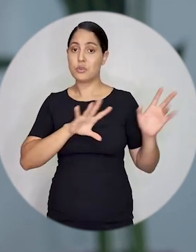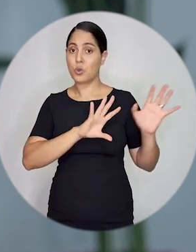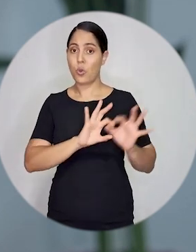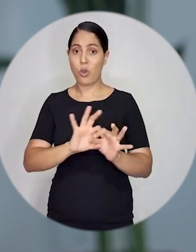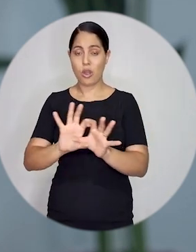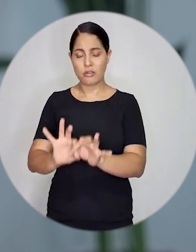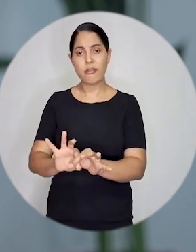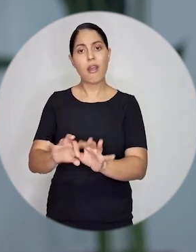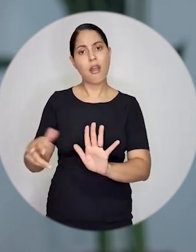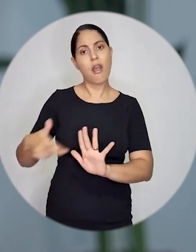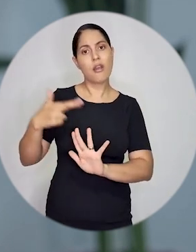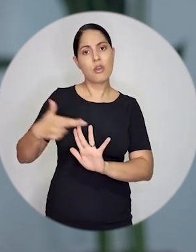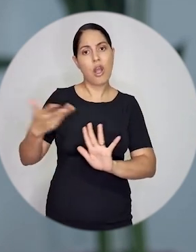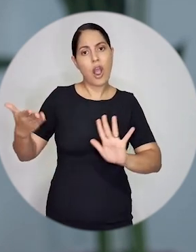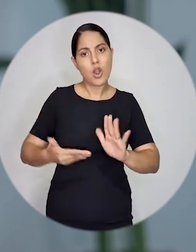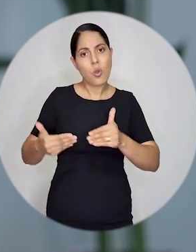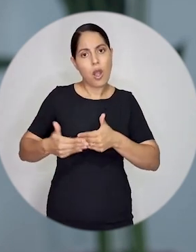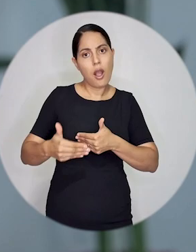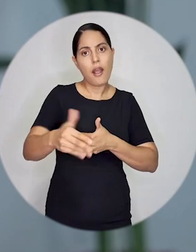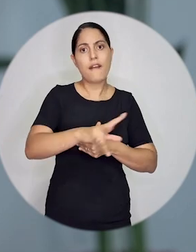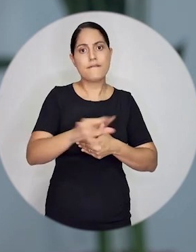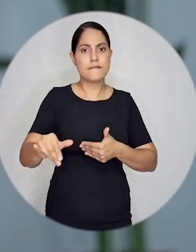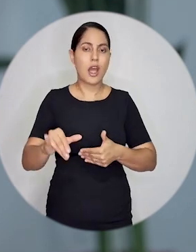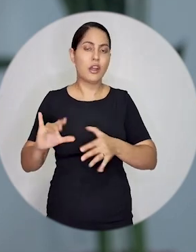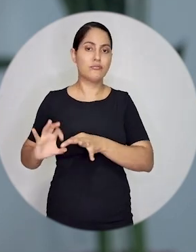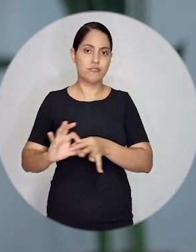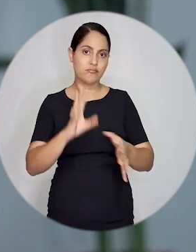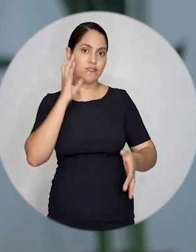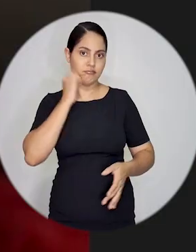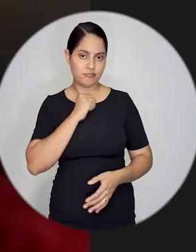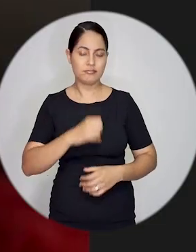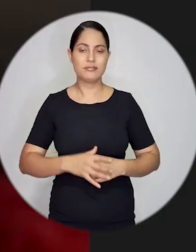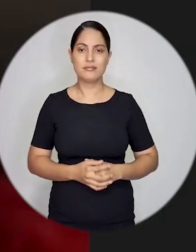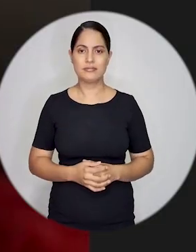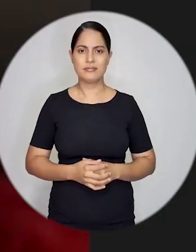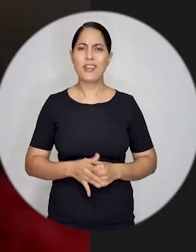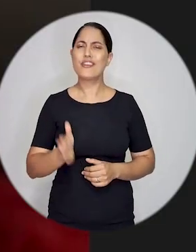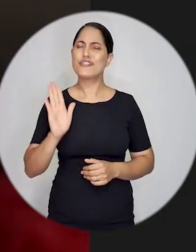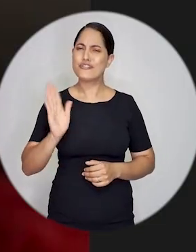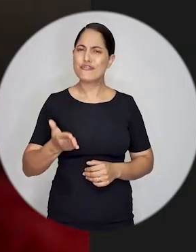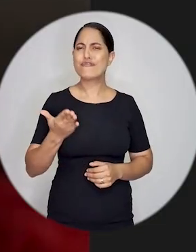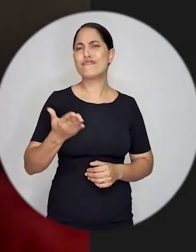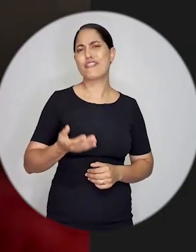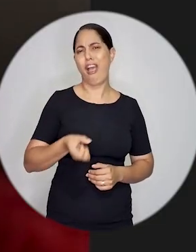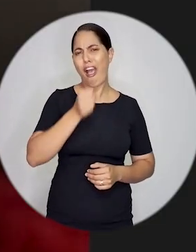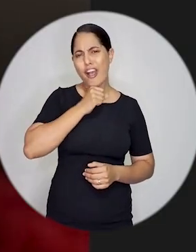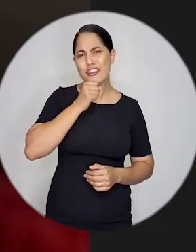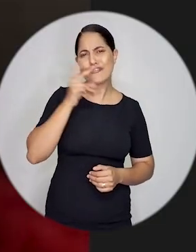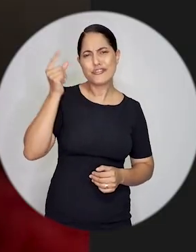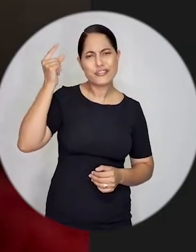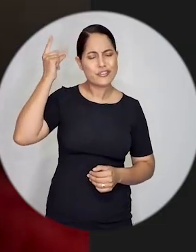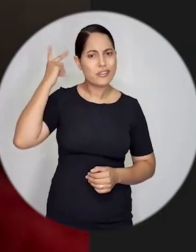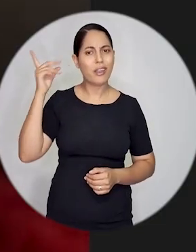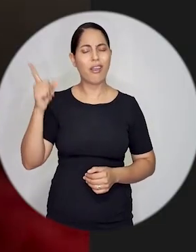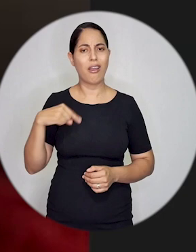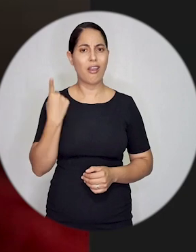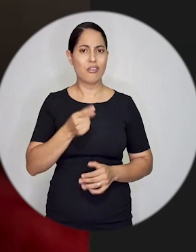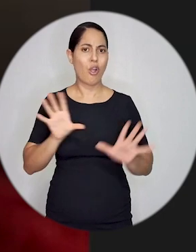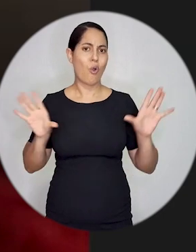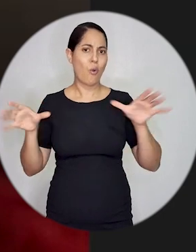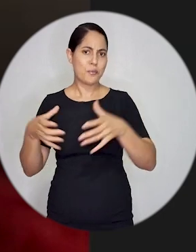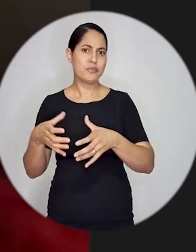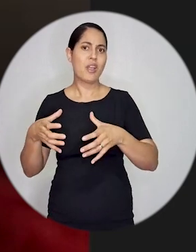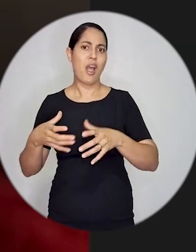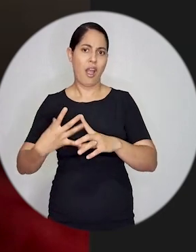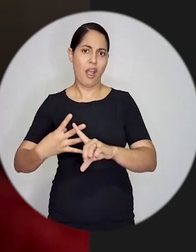pasta, a resolução traz um passo importante nos processos de adoção. Essa já era uma demanda antiga da população LGBTI+, e da